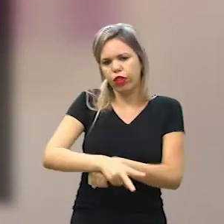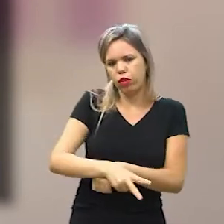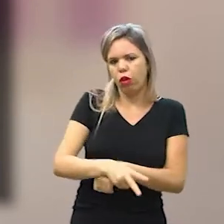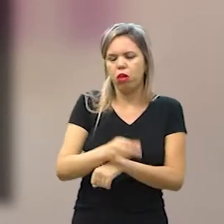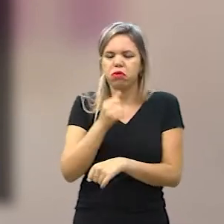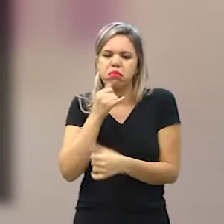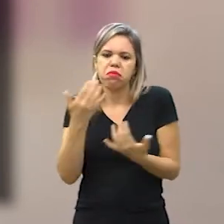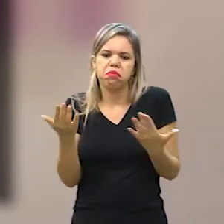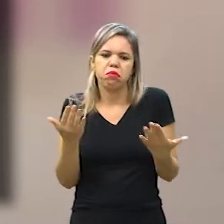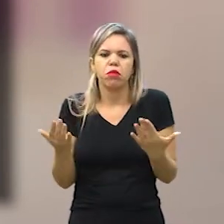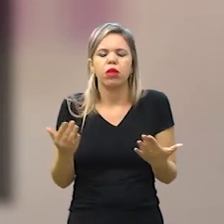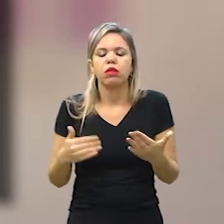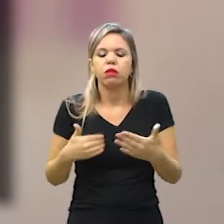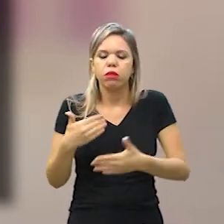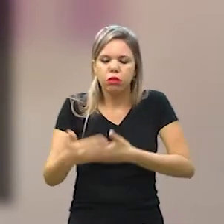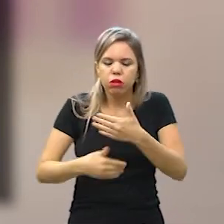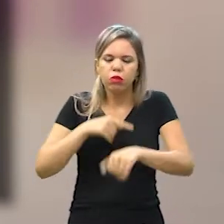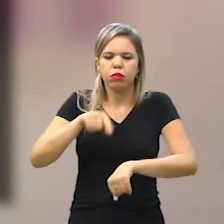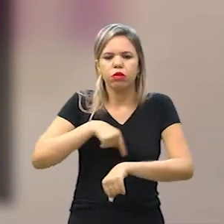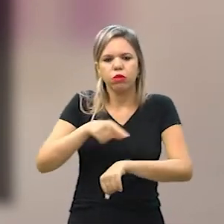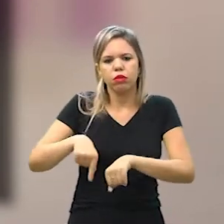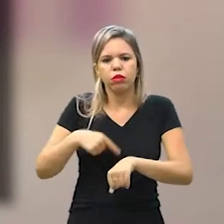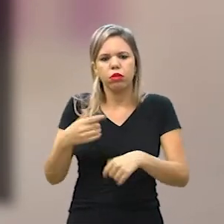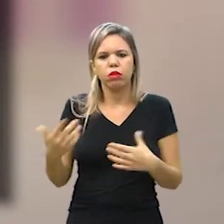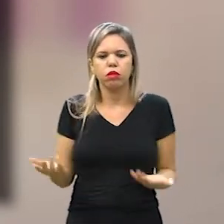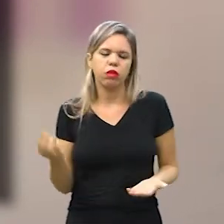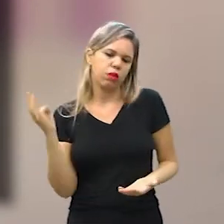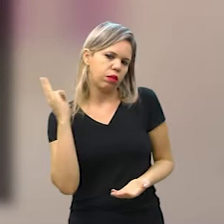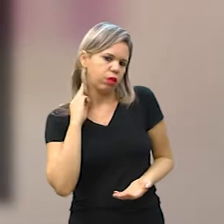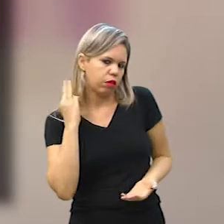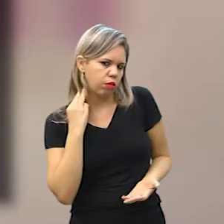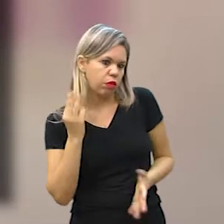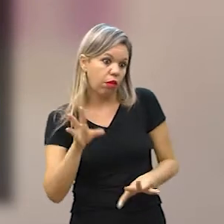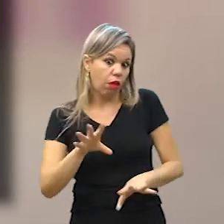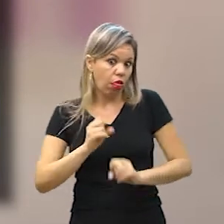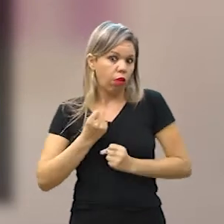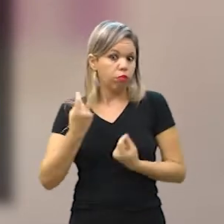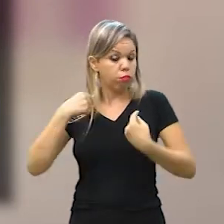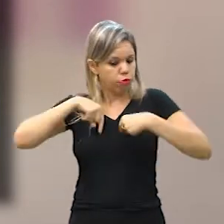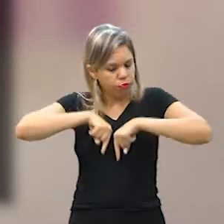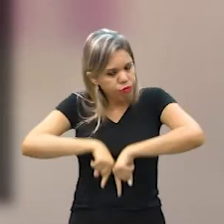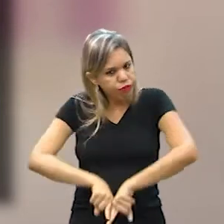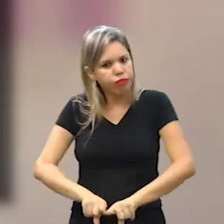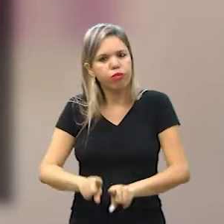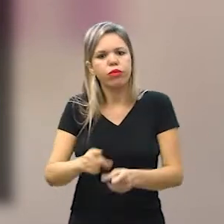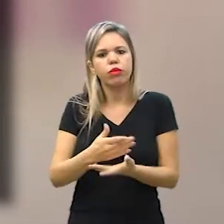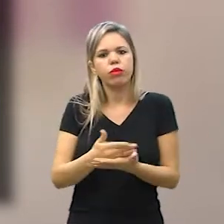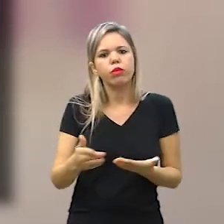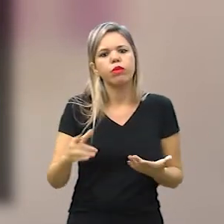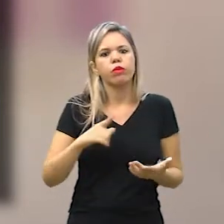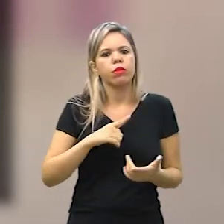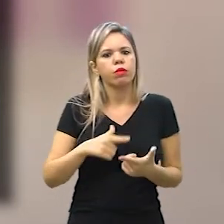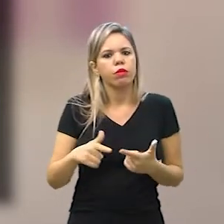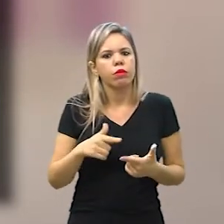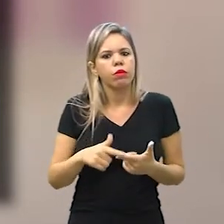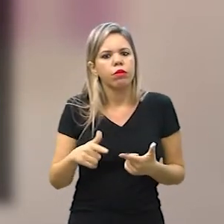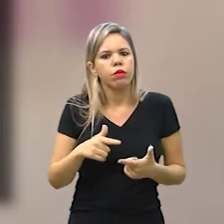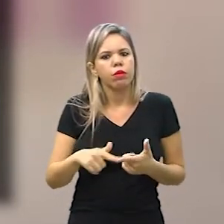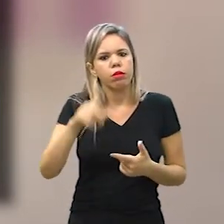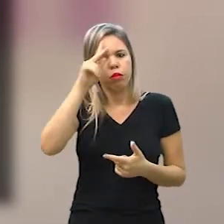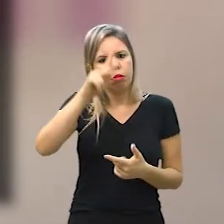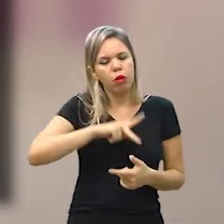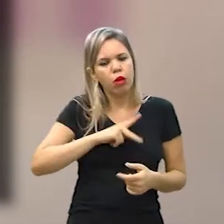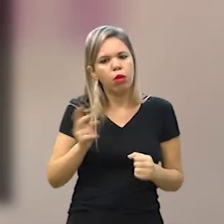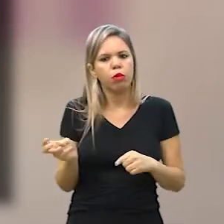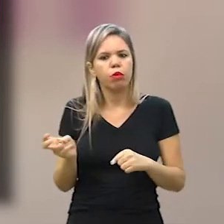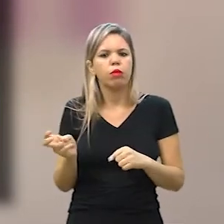virose. Com o decorrer, com o passar das horas, quando a meningite se estabelece, começam a ter sintomas, né,